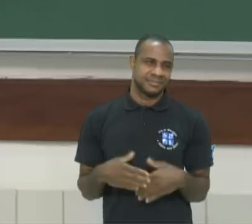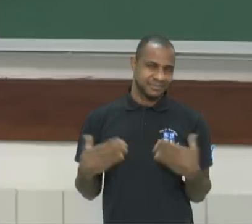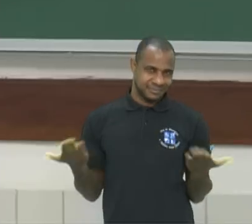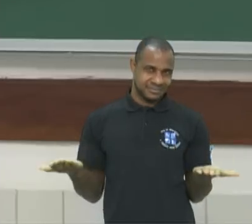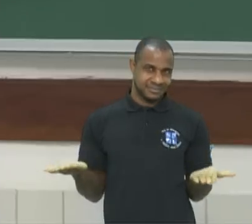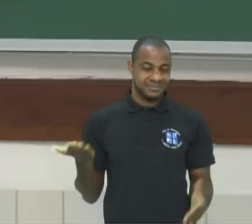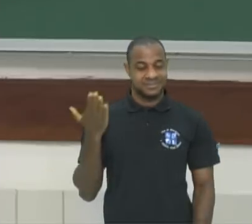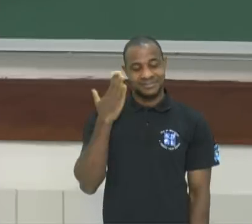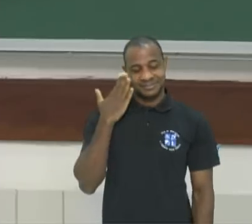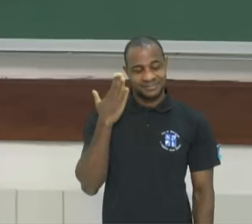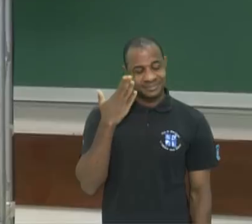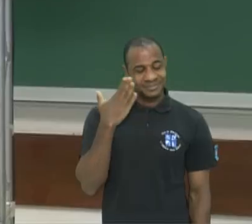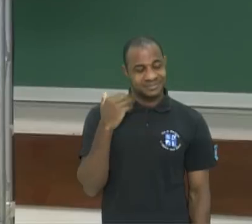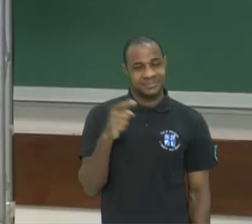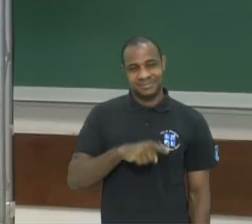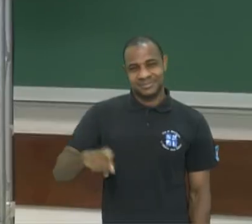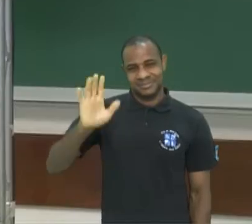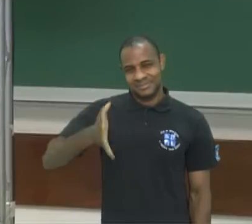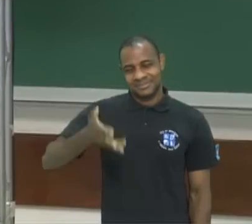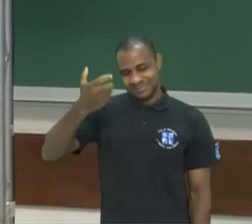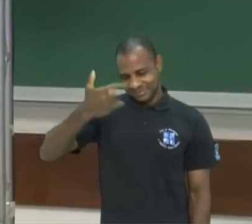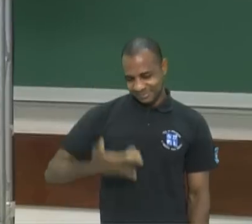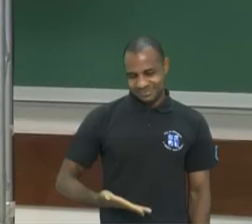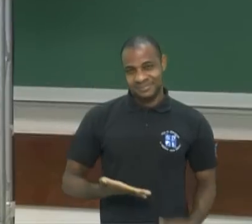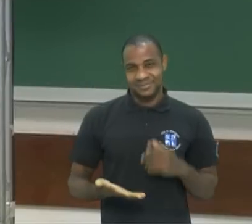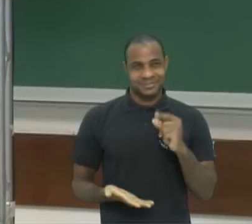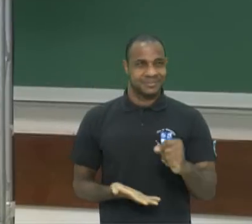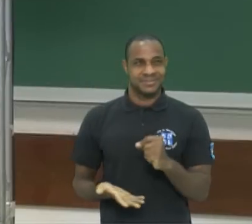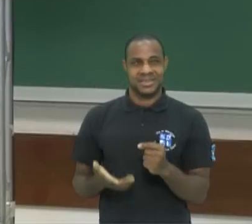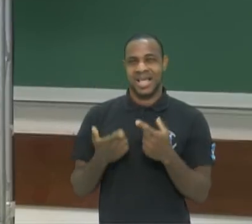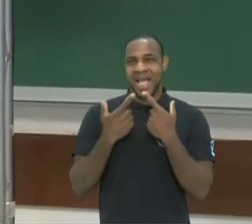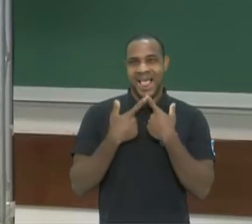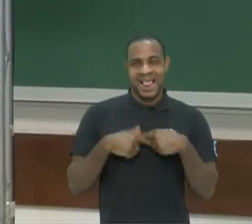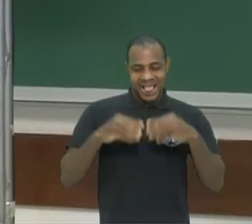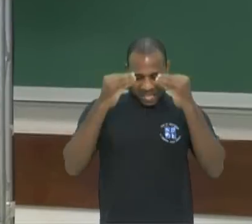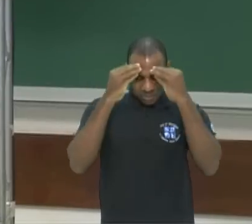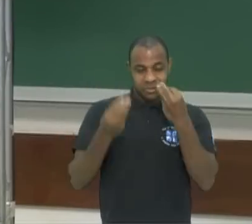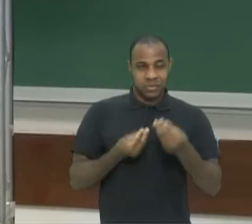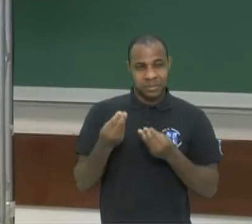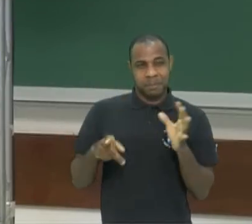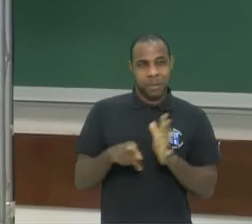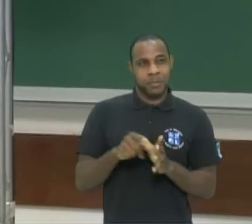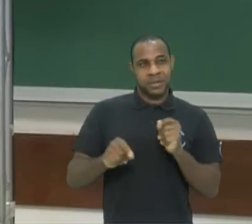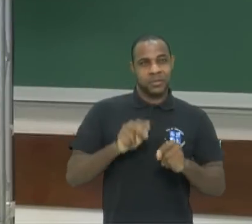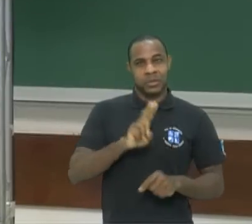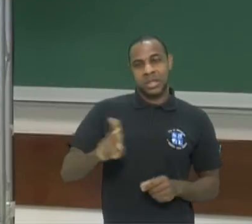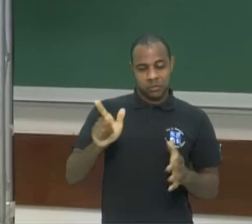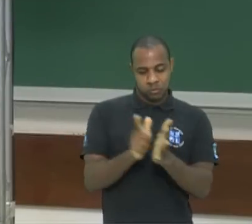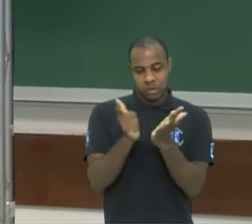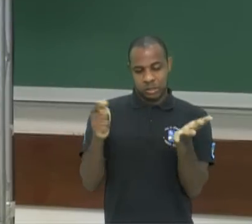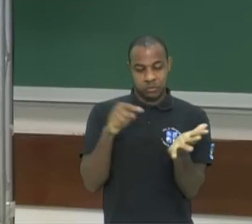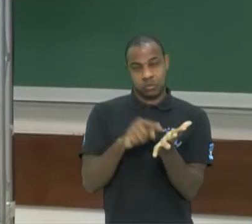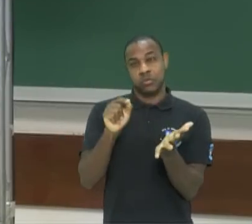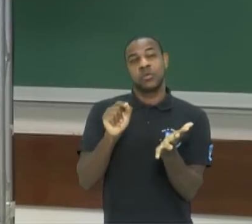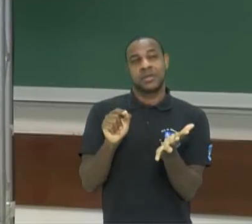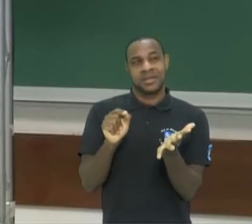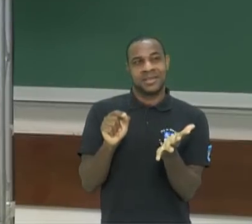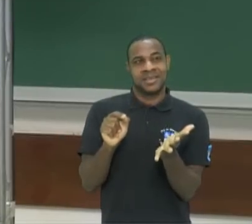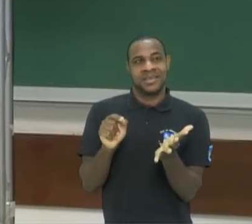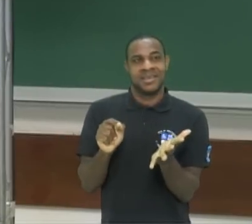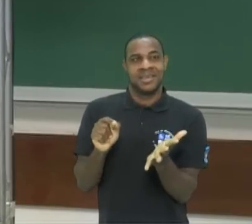Já sei, professora, você disse pra gente que é a linguagem própria, a linguagem jornalística, não é